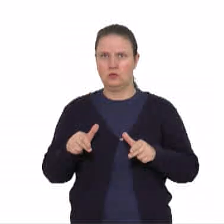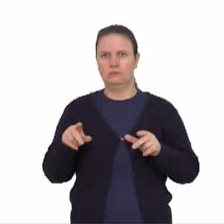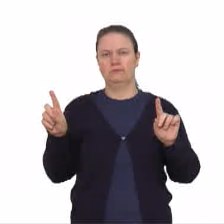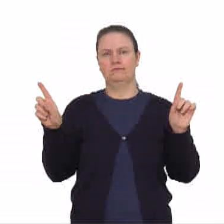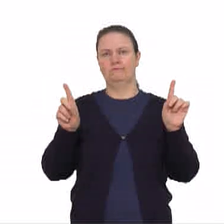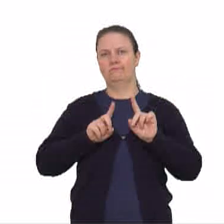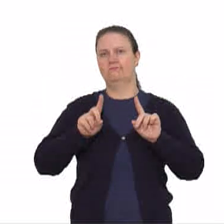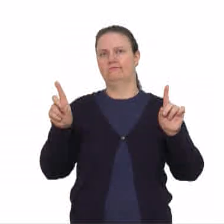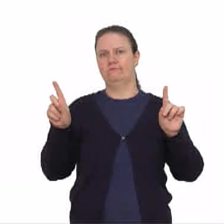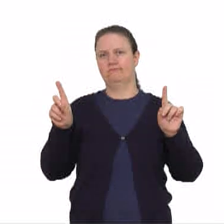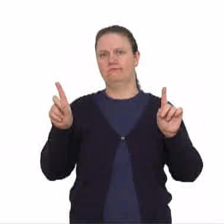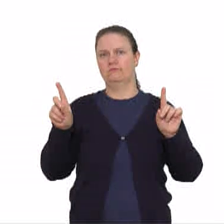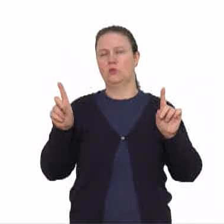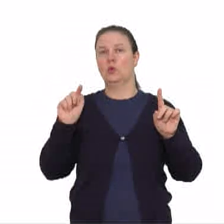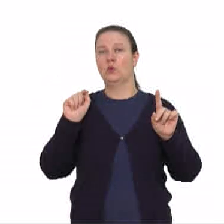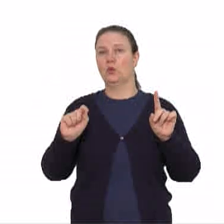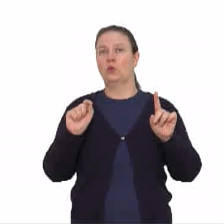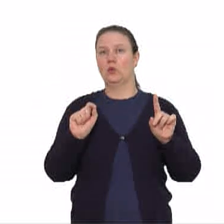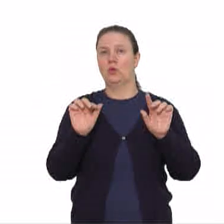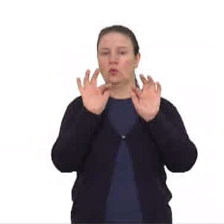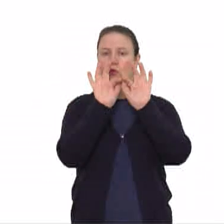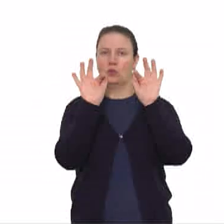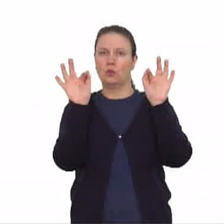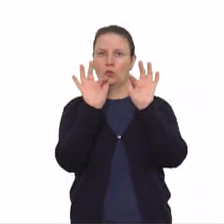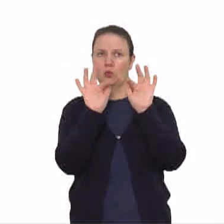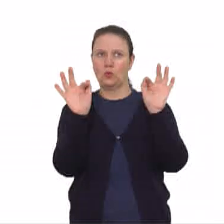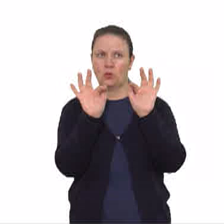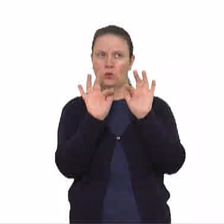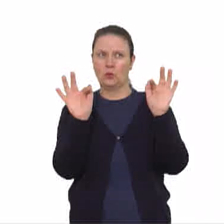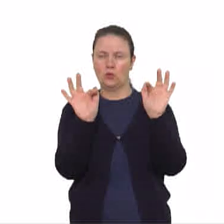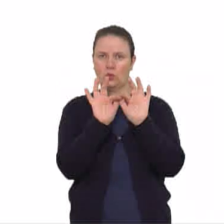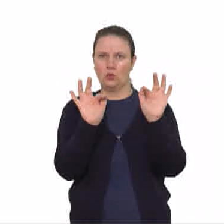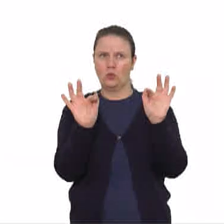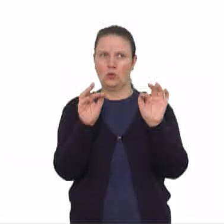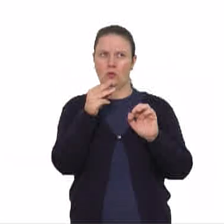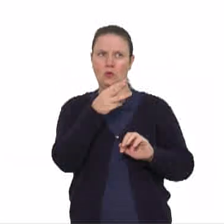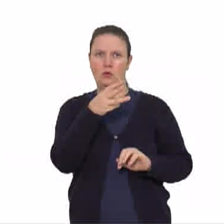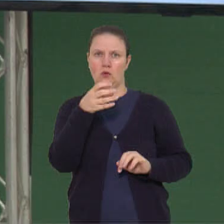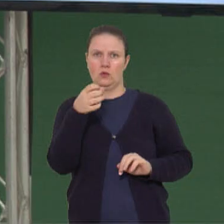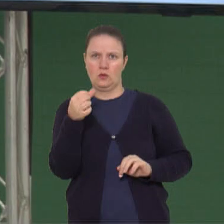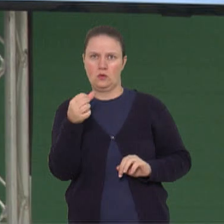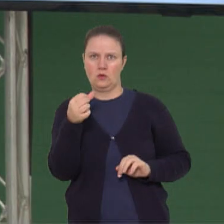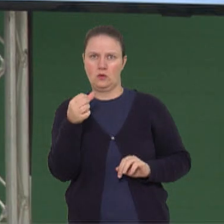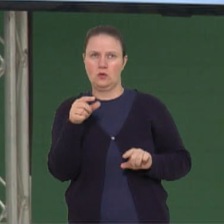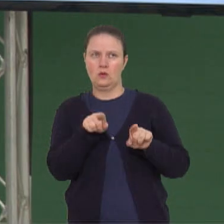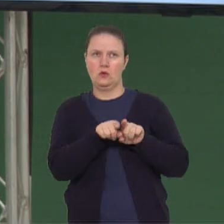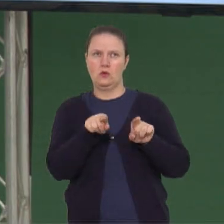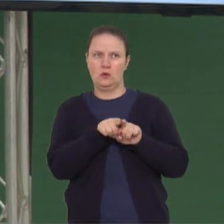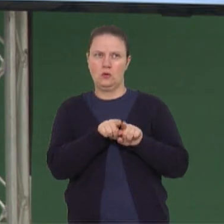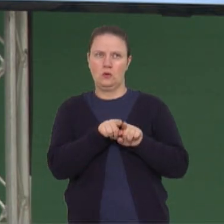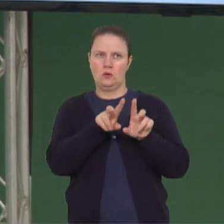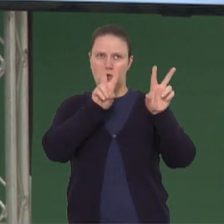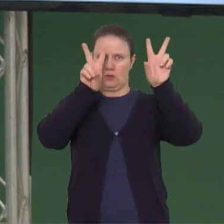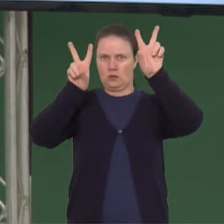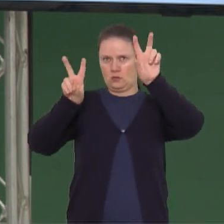ser. O fragmento 36 também vai ilustrar bem essa questão dialética do